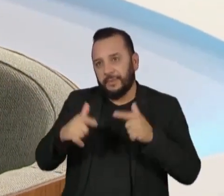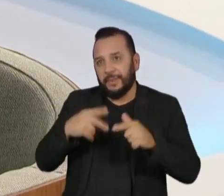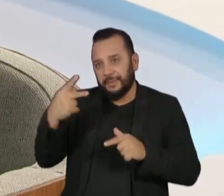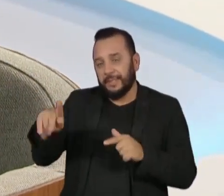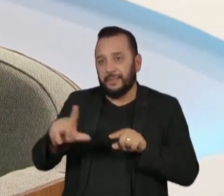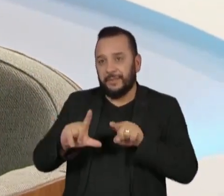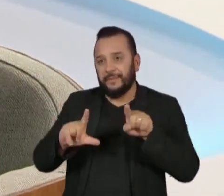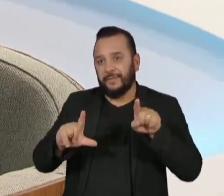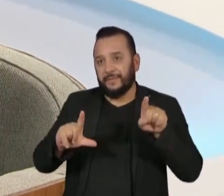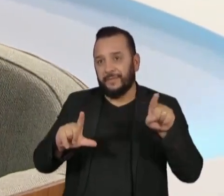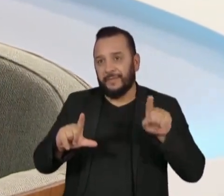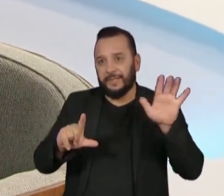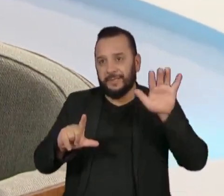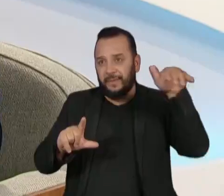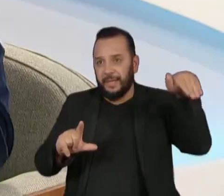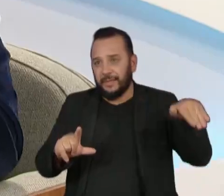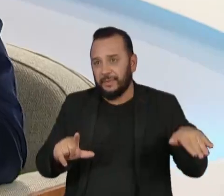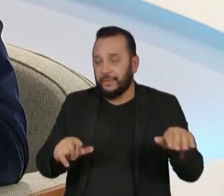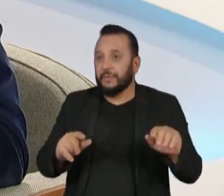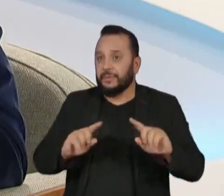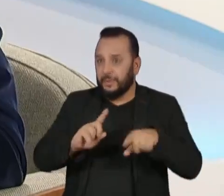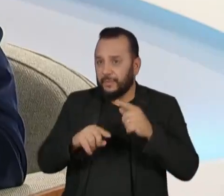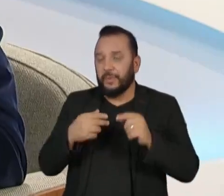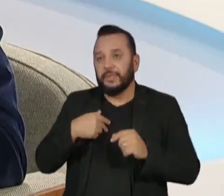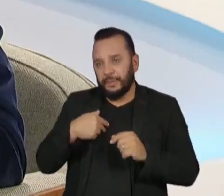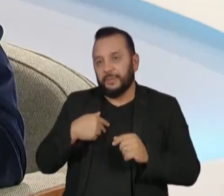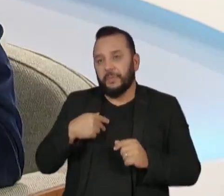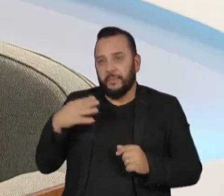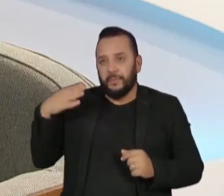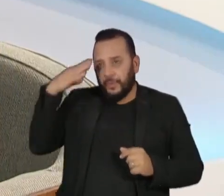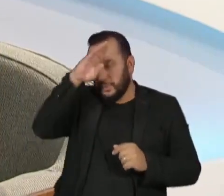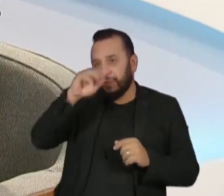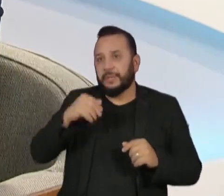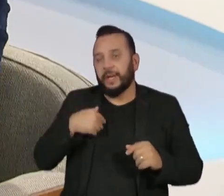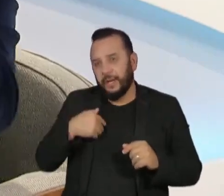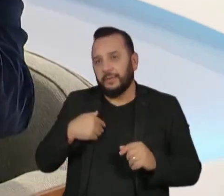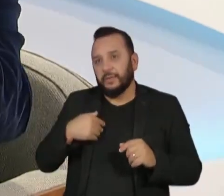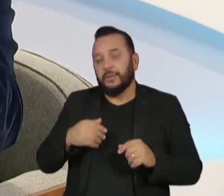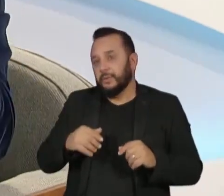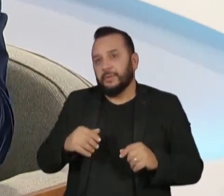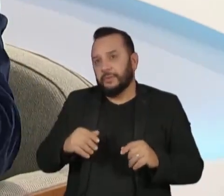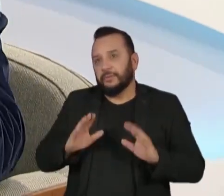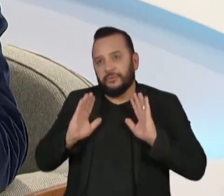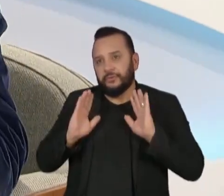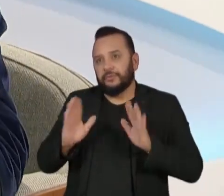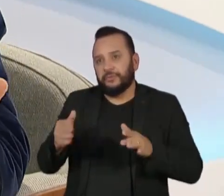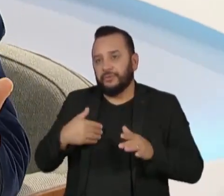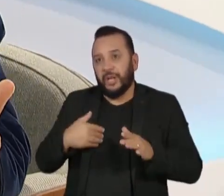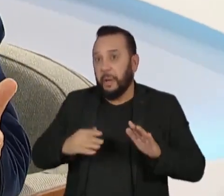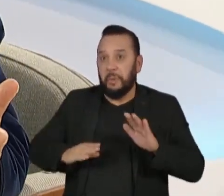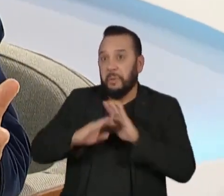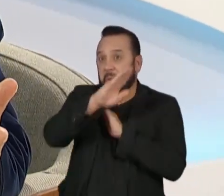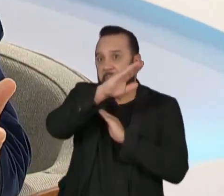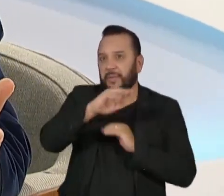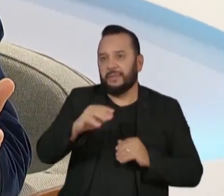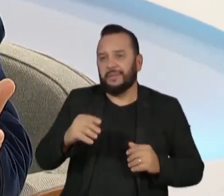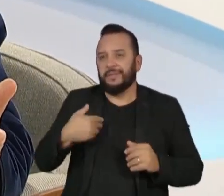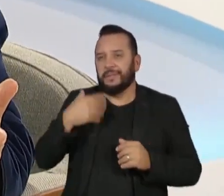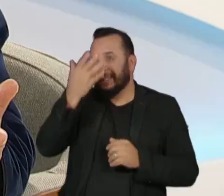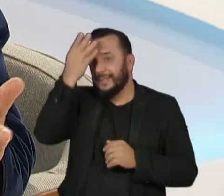caiu e depois, no governo Bolsonaro, ela explodiu. Ele simplesmente esqueceu que teve mandato da Dilma no